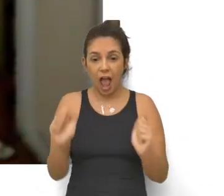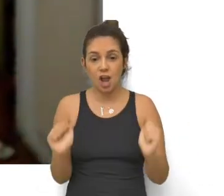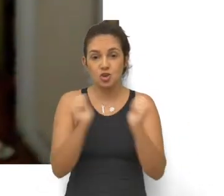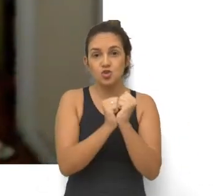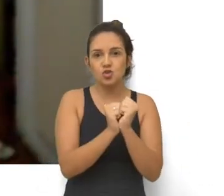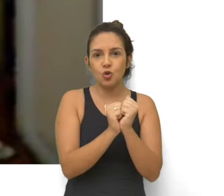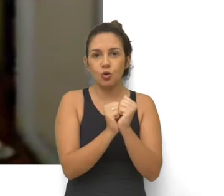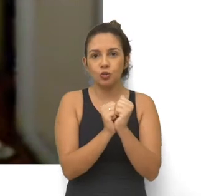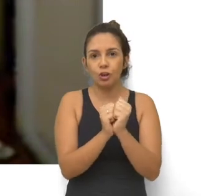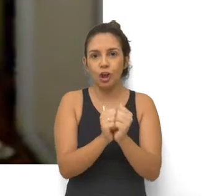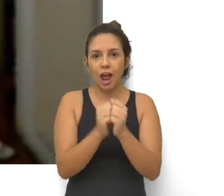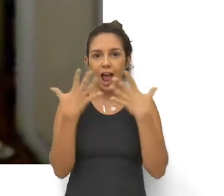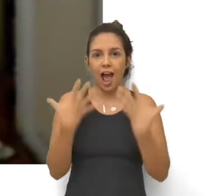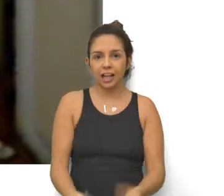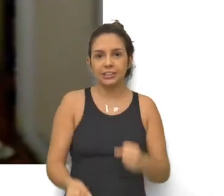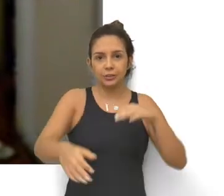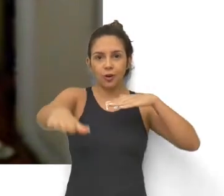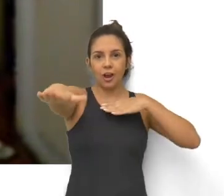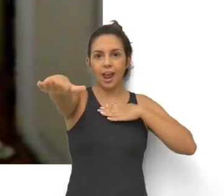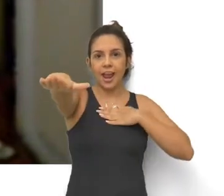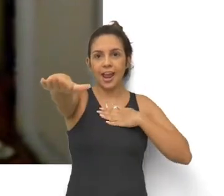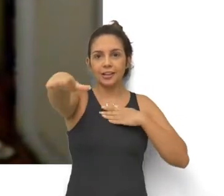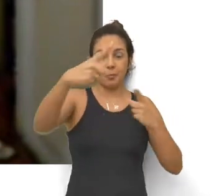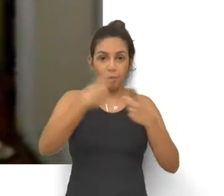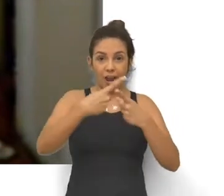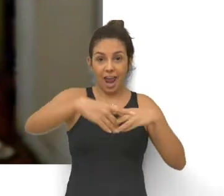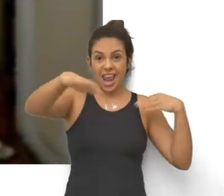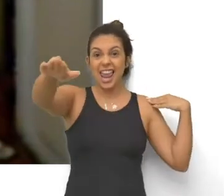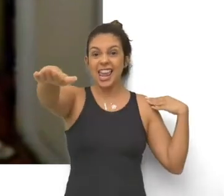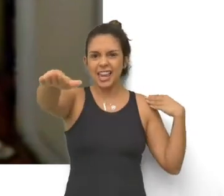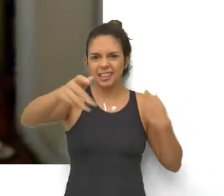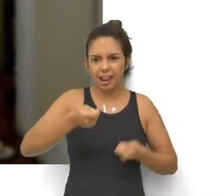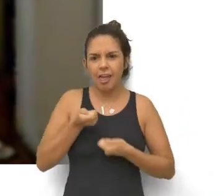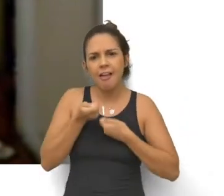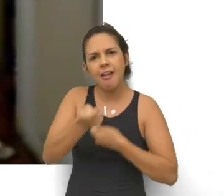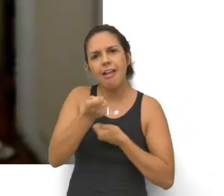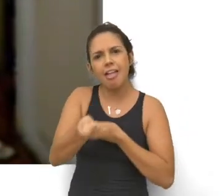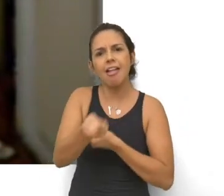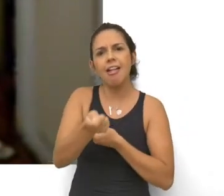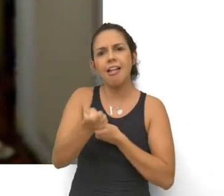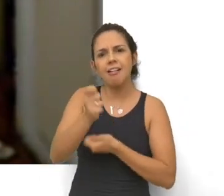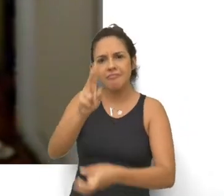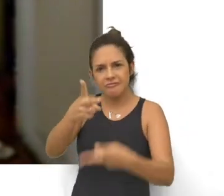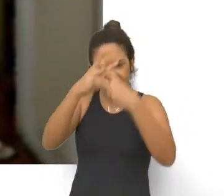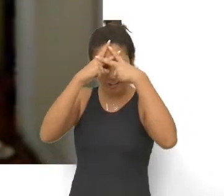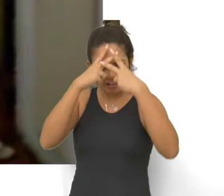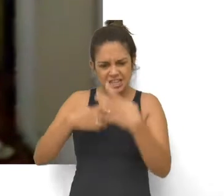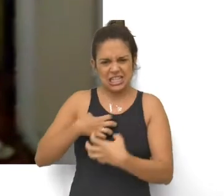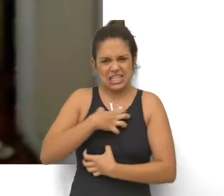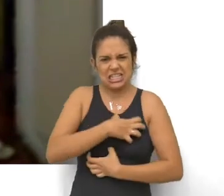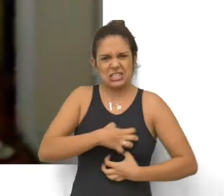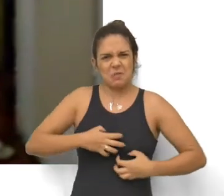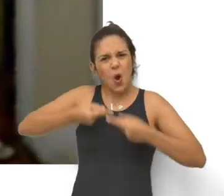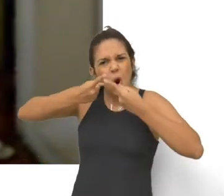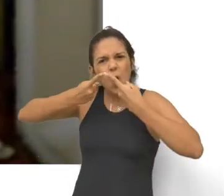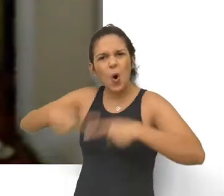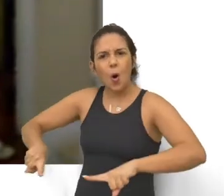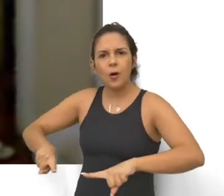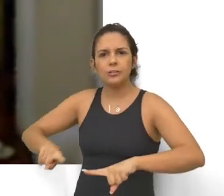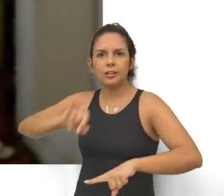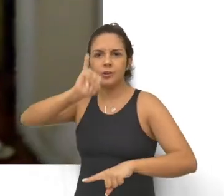como se o Hitler alimentava o ressentimento, né? O Hitler se elegeu alimentando, incentivando o